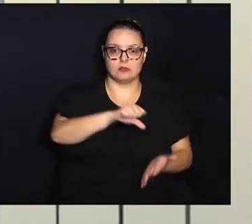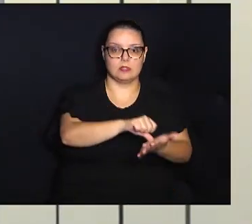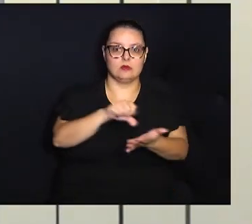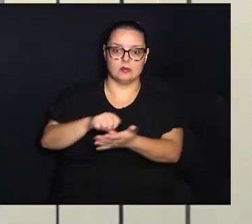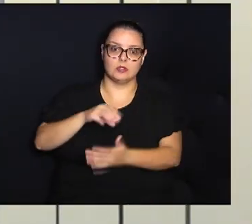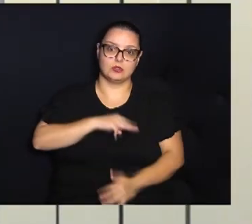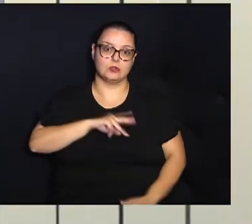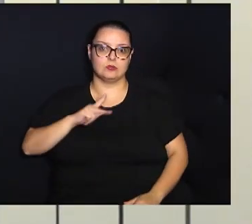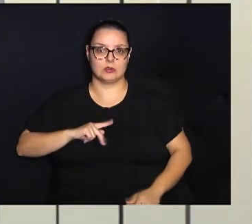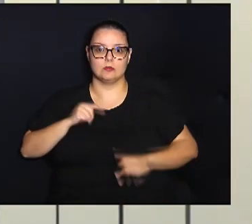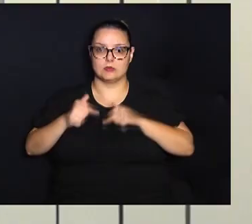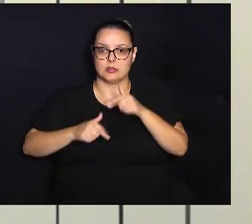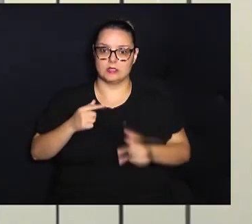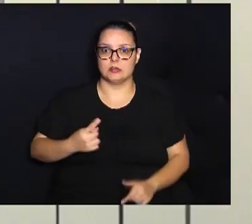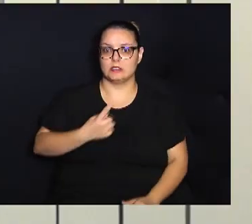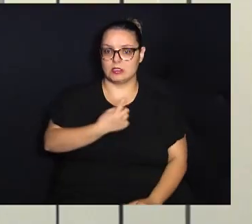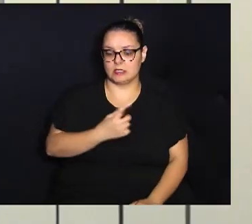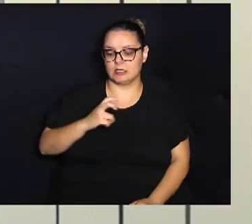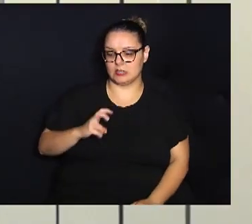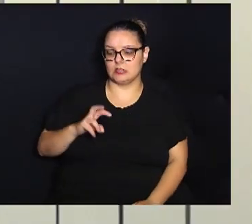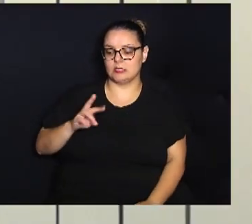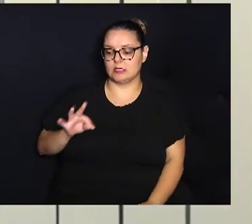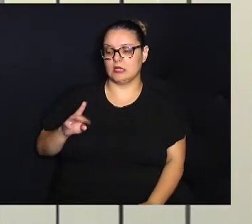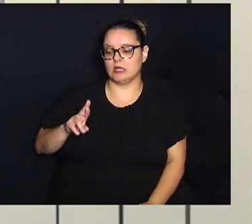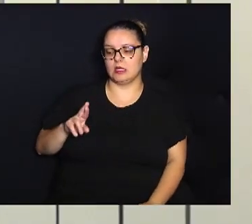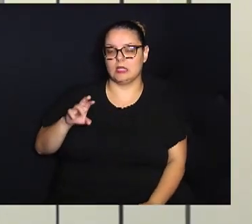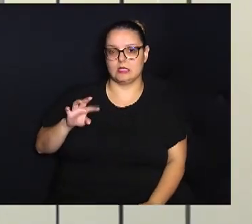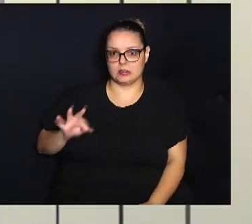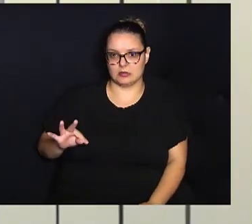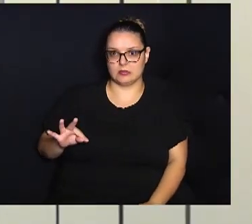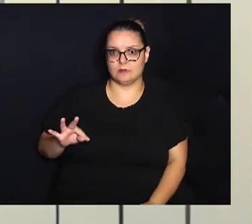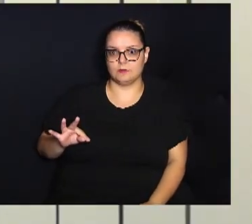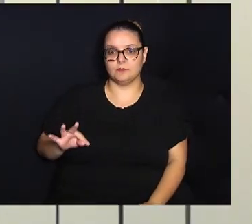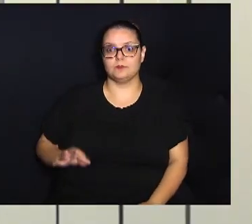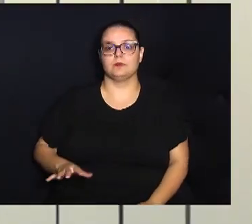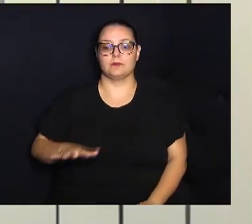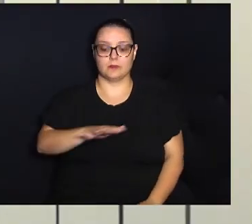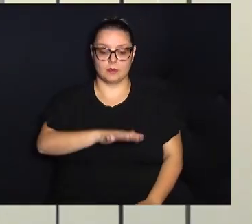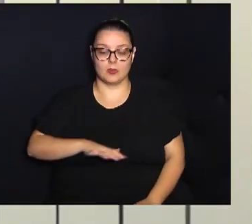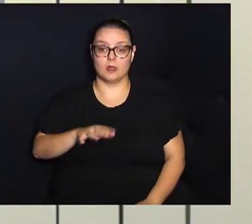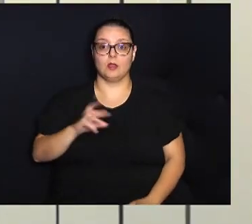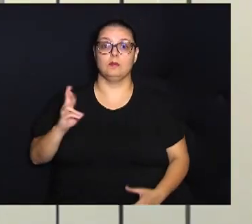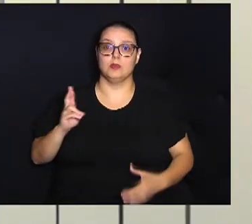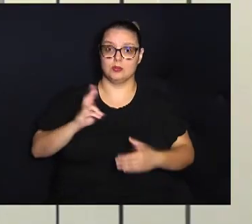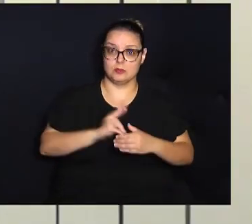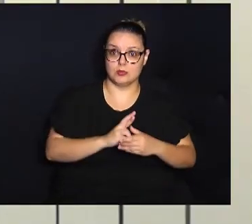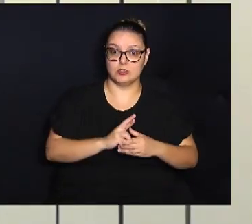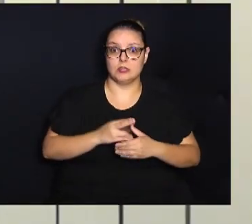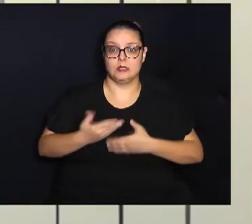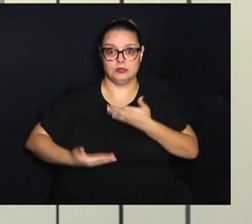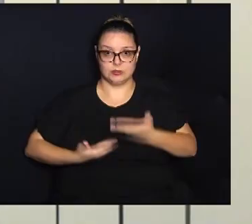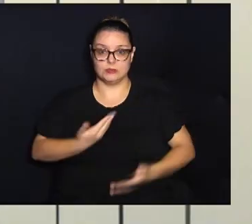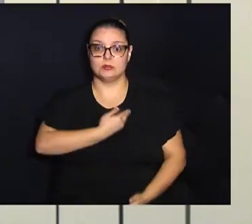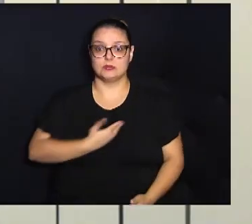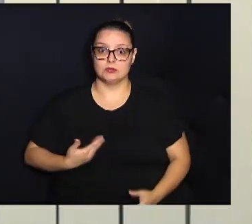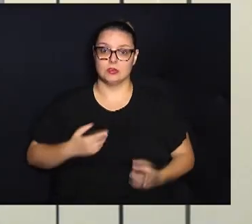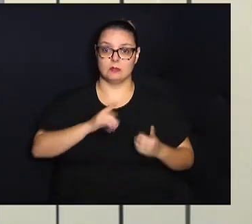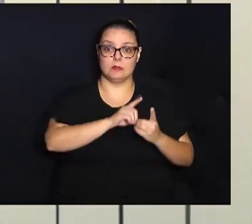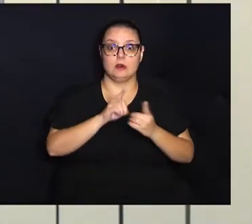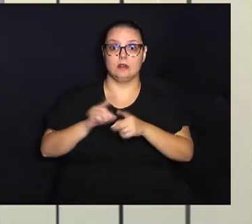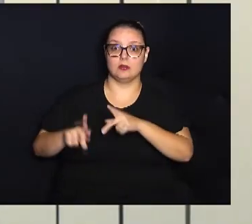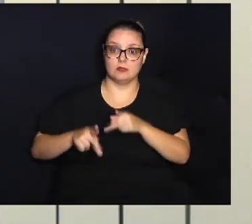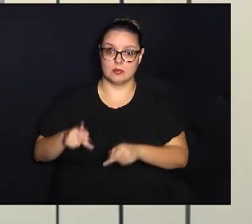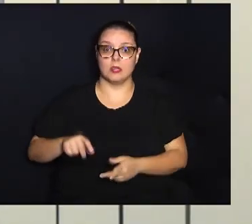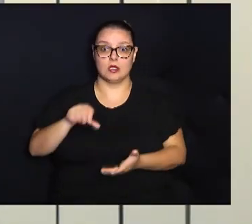Ministério Público da 15ª região, em que terão procuradores e servidores disponíveis para atender o público. A